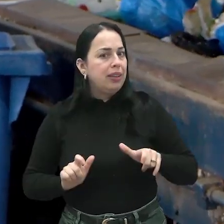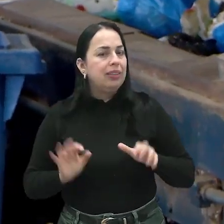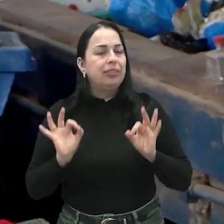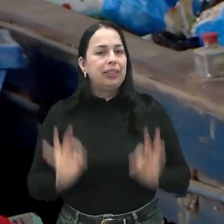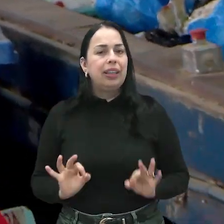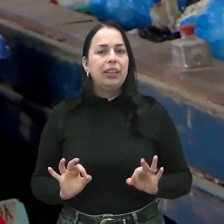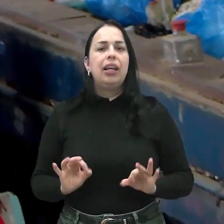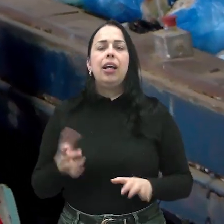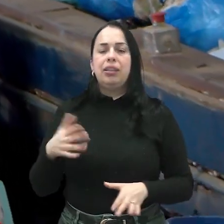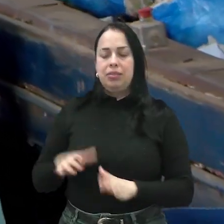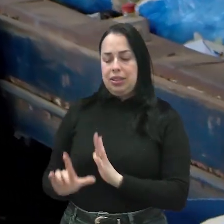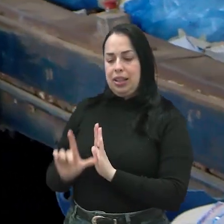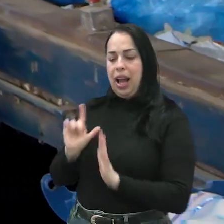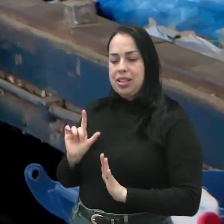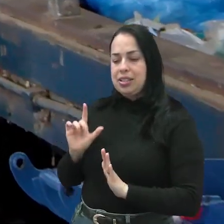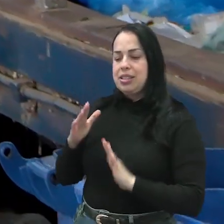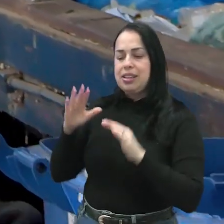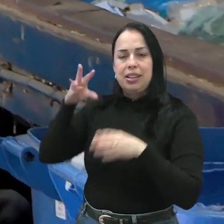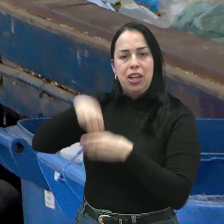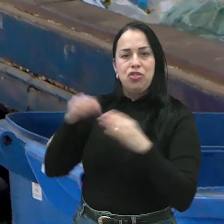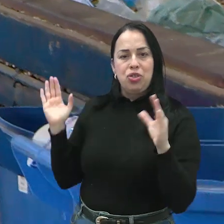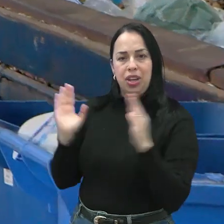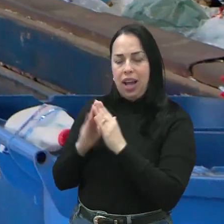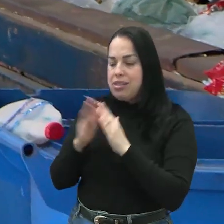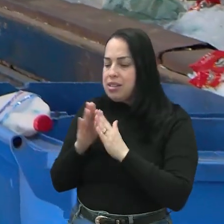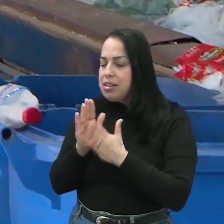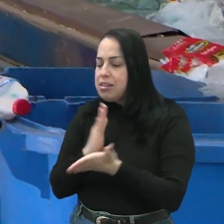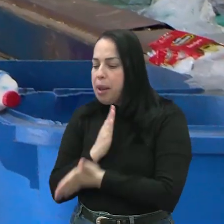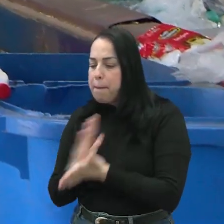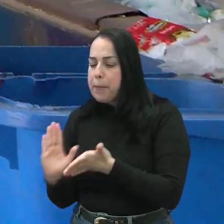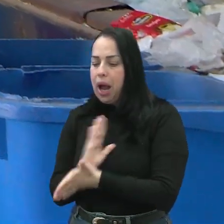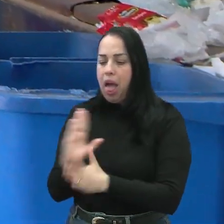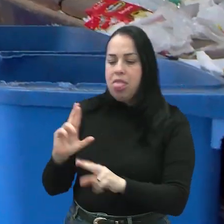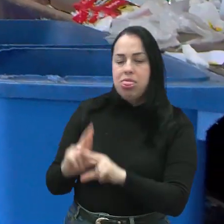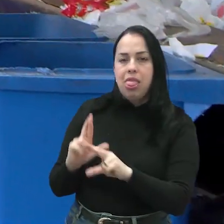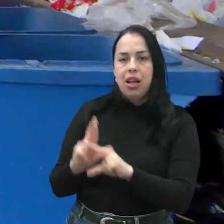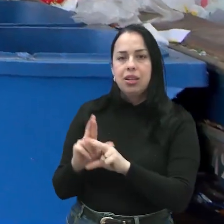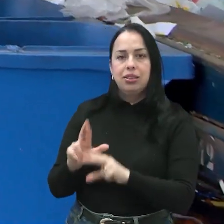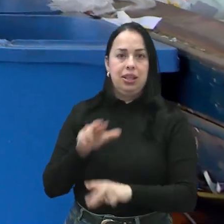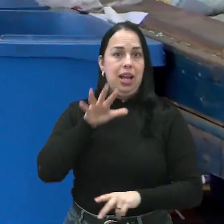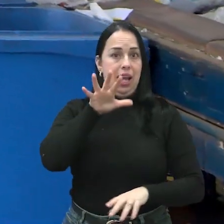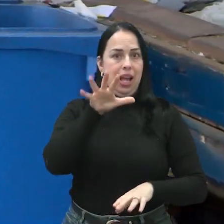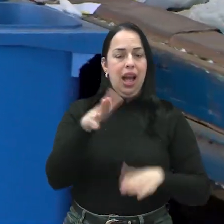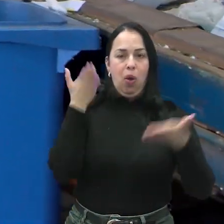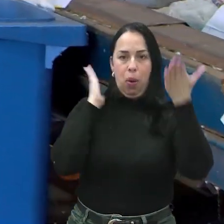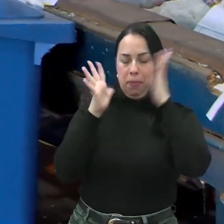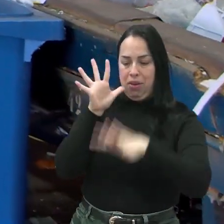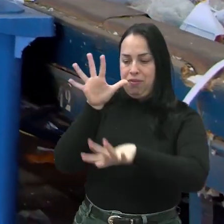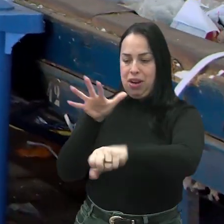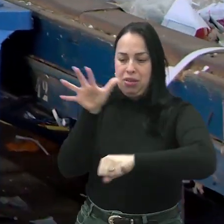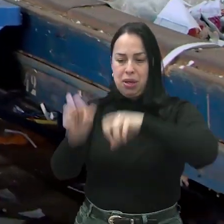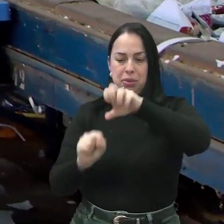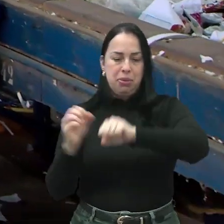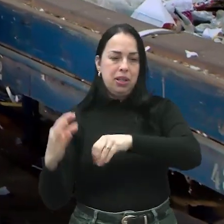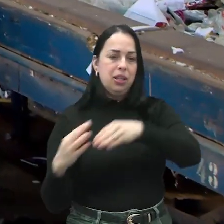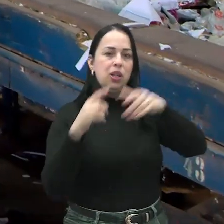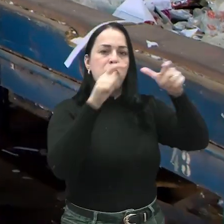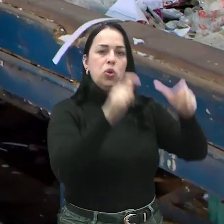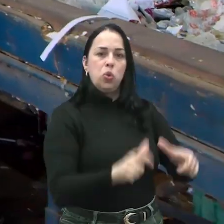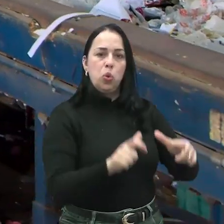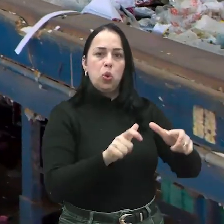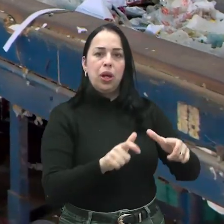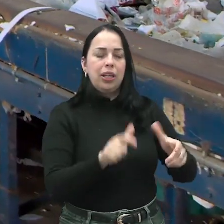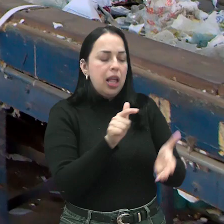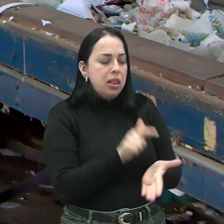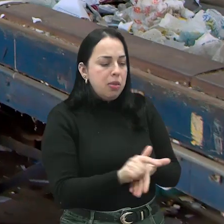é separando em casa os resíduos que são recicláveis. Eles são recolhidos pela coleta seletiva e encaminhados a